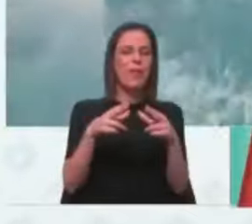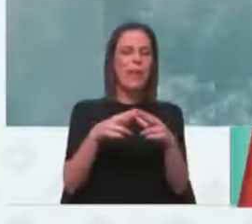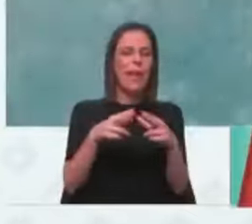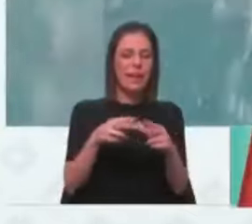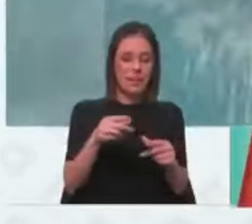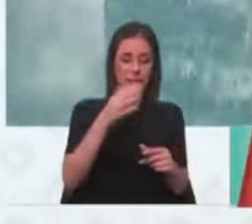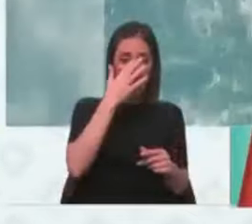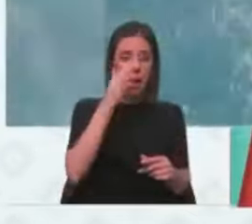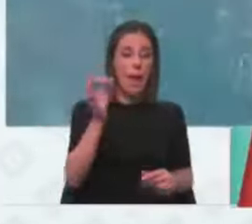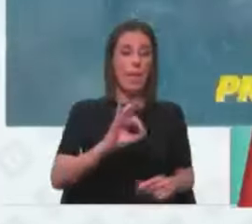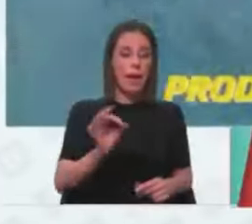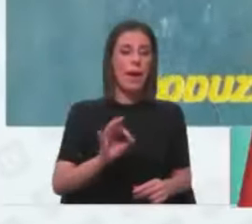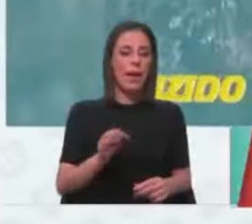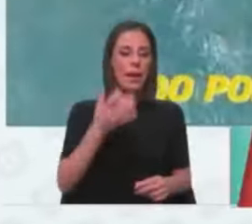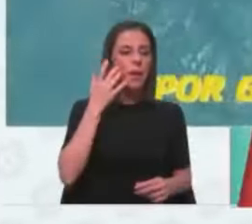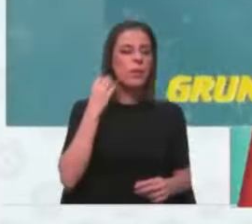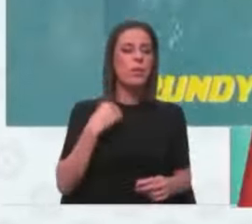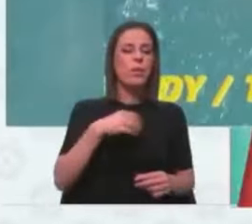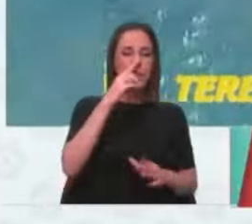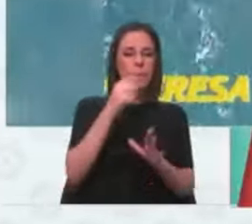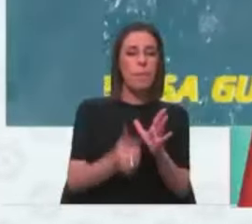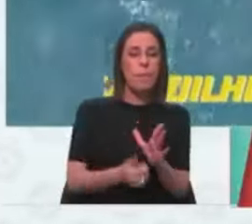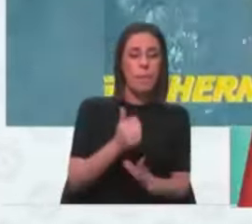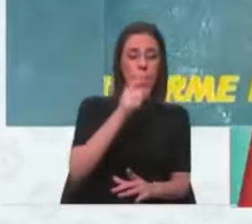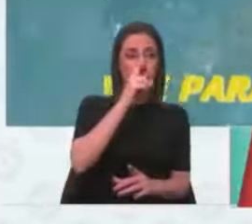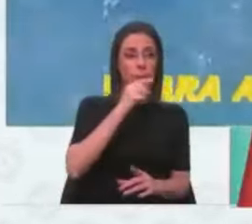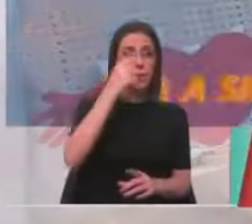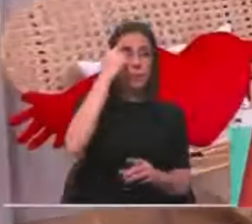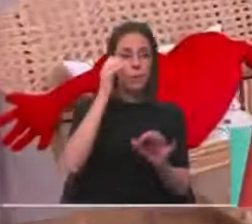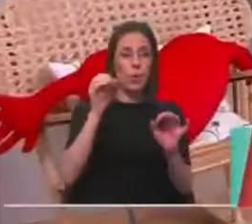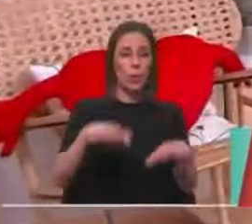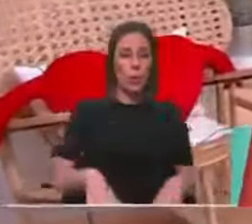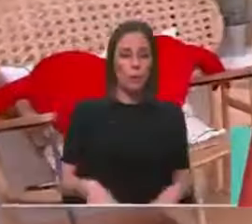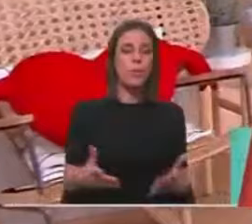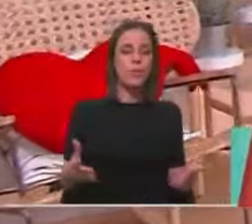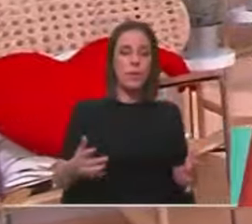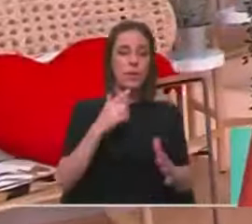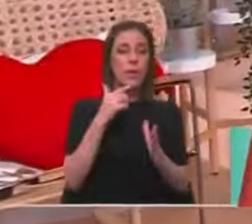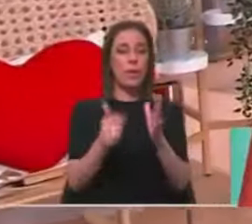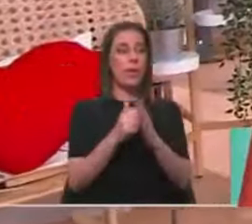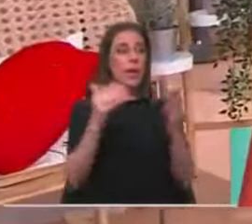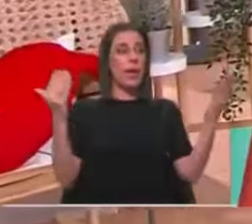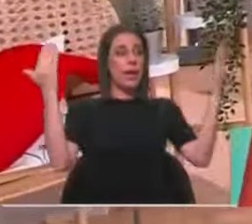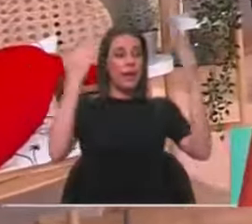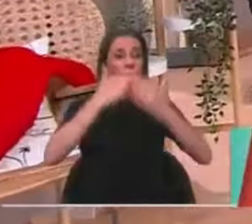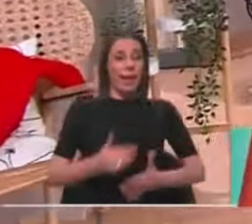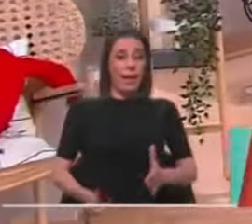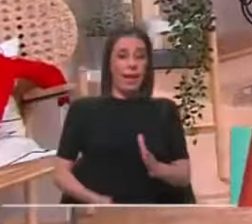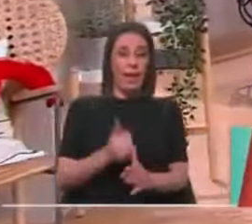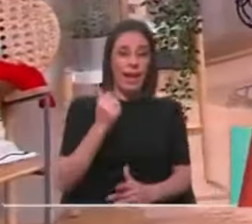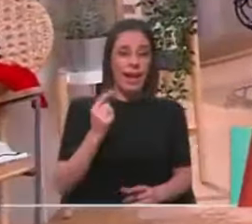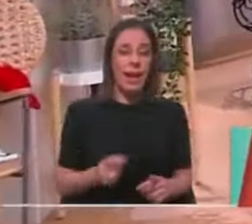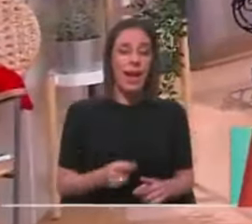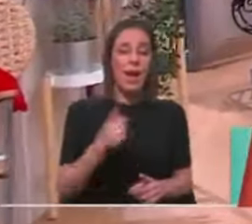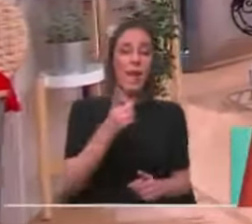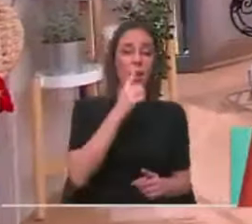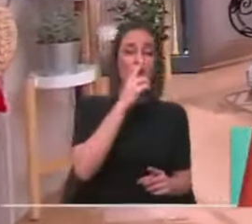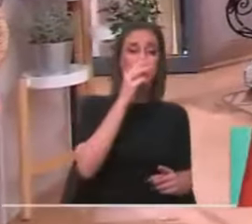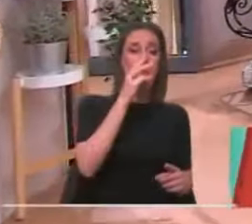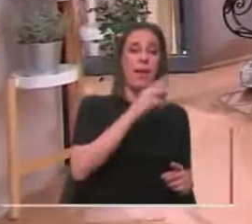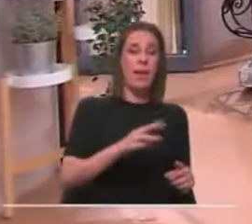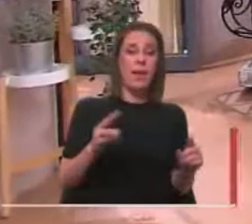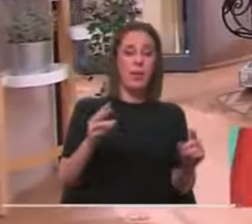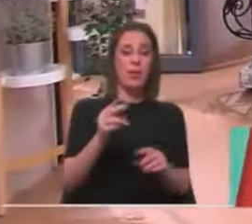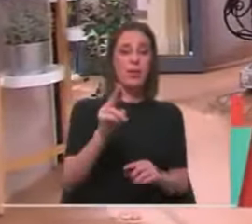580 amarelo. E o grande vencedor, eu lembro-me que fazíamos isto no final. E ainda, o vencedor desta noite ganha 1 milhão